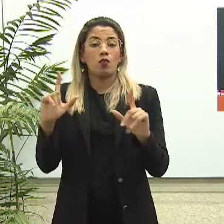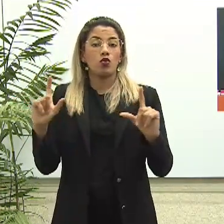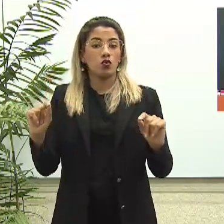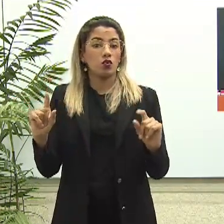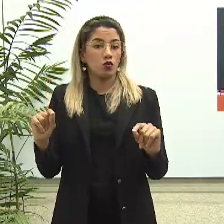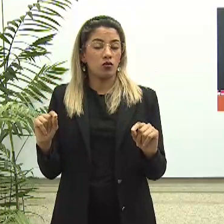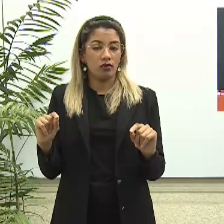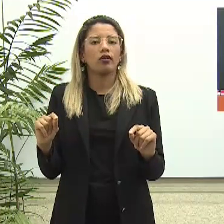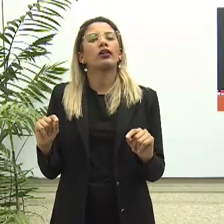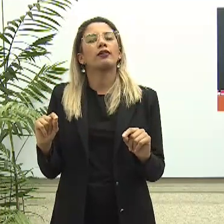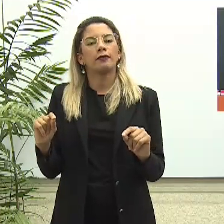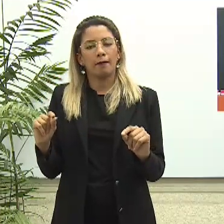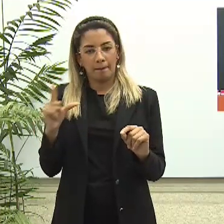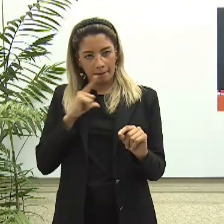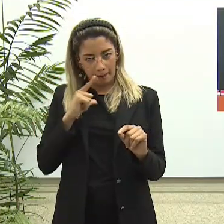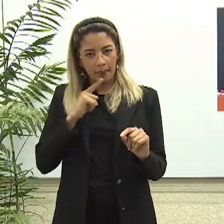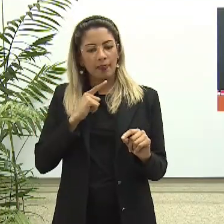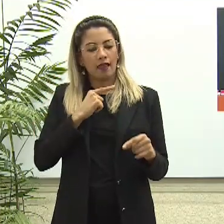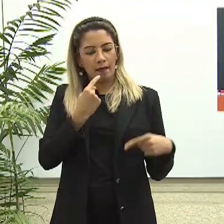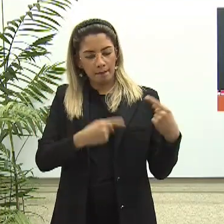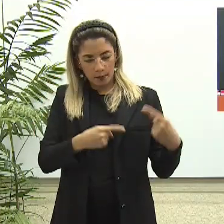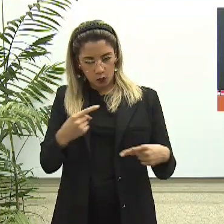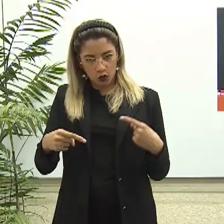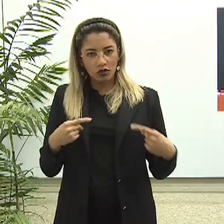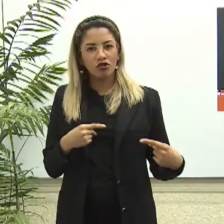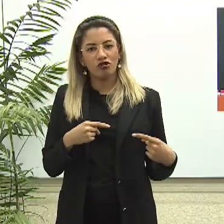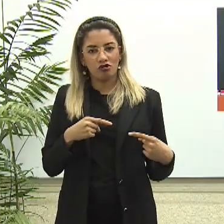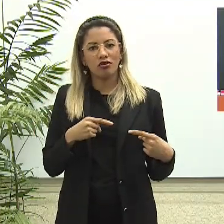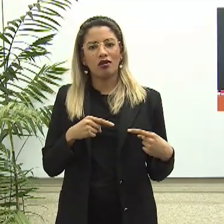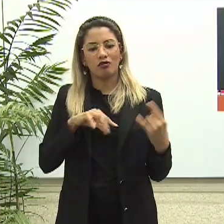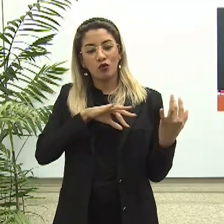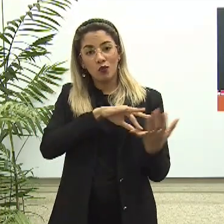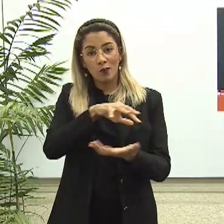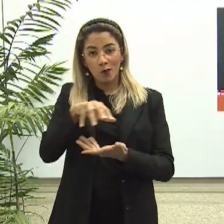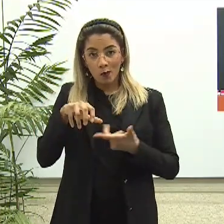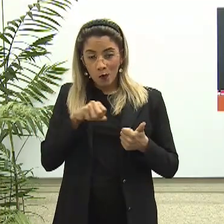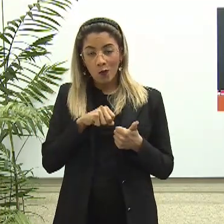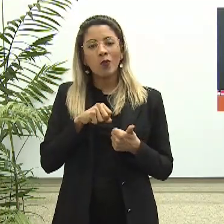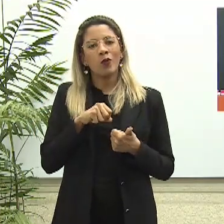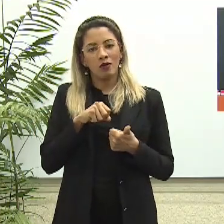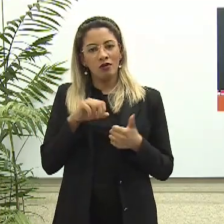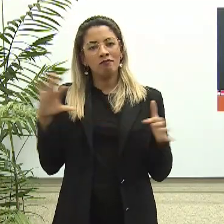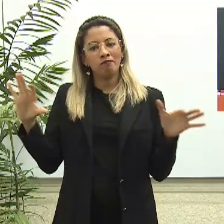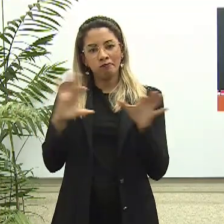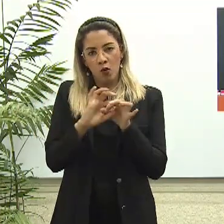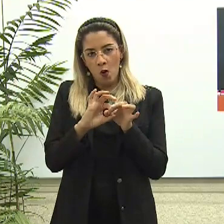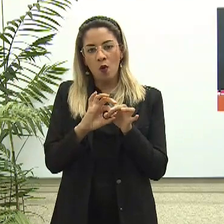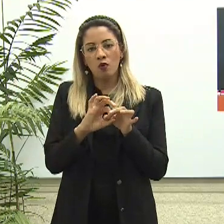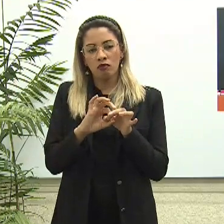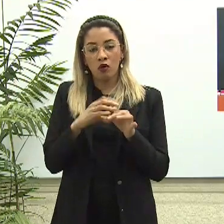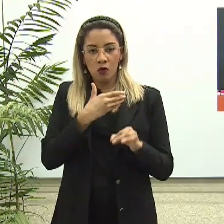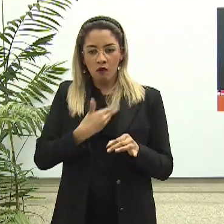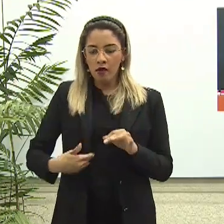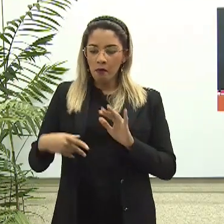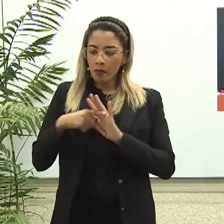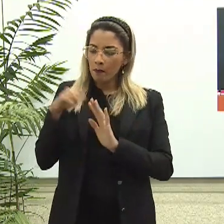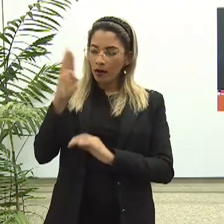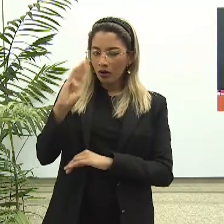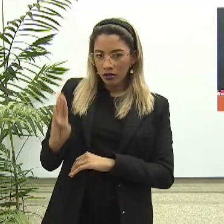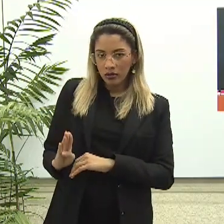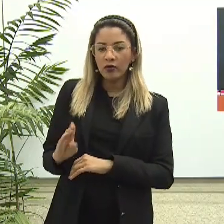acompanha as tensões geopolíticas eu peço atenção de vocês o governo brasileiro